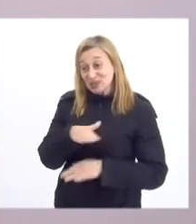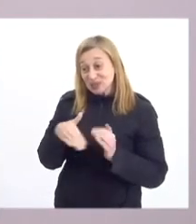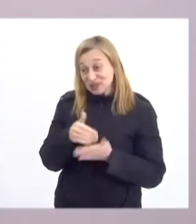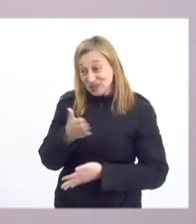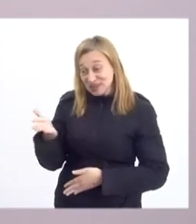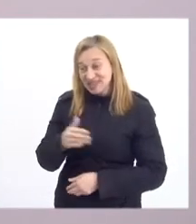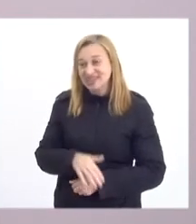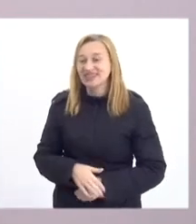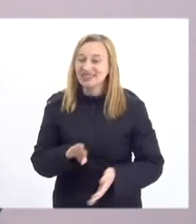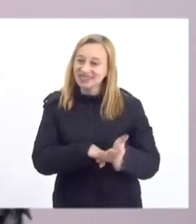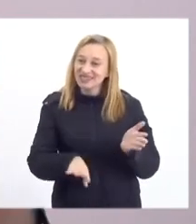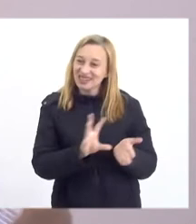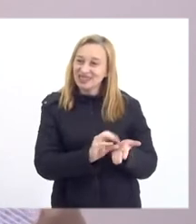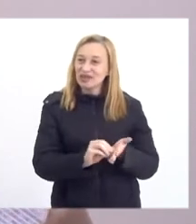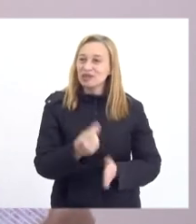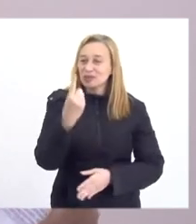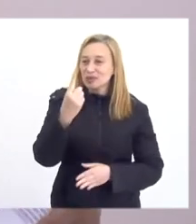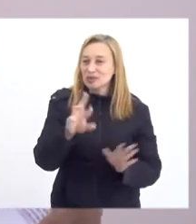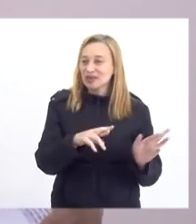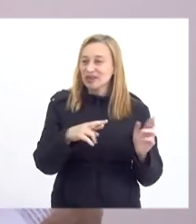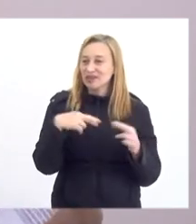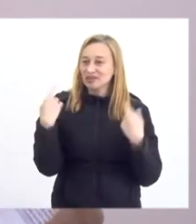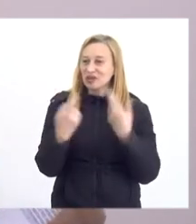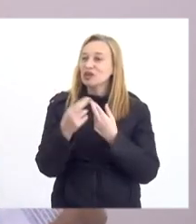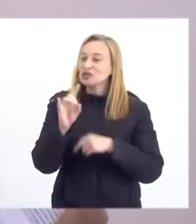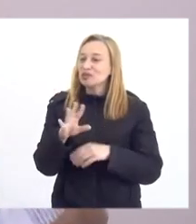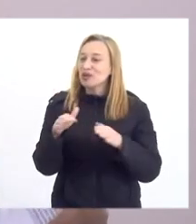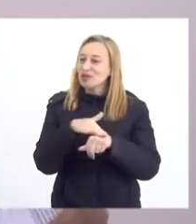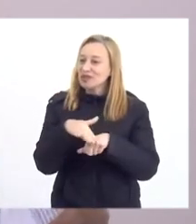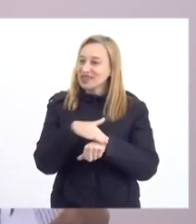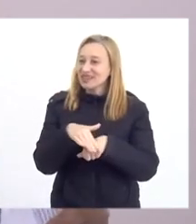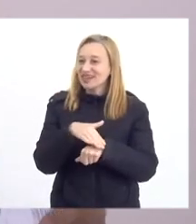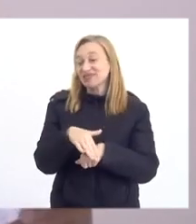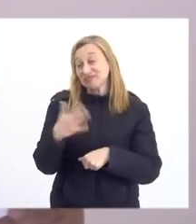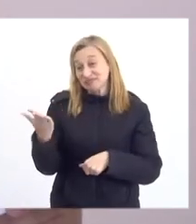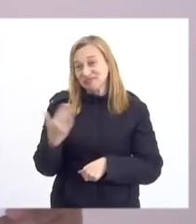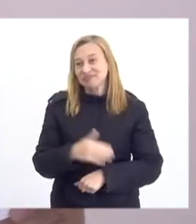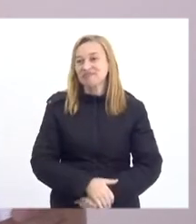mano? É. Ok, retirado de pauta por uma sessão, só para conversar de novo com o autor.